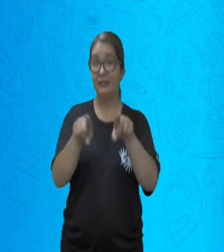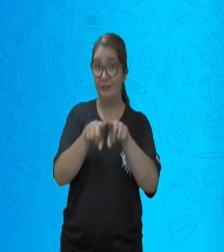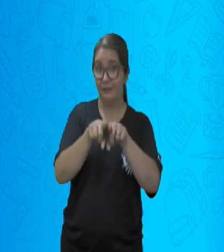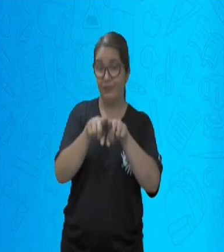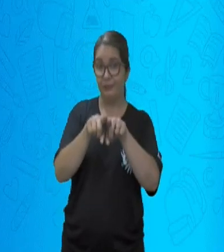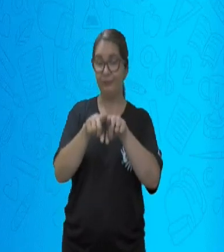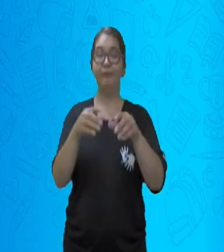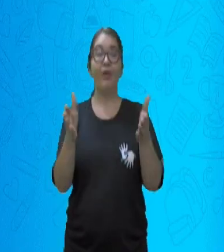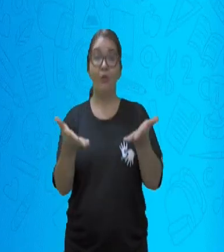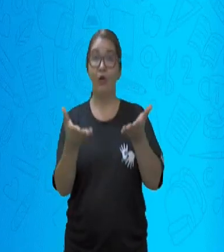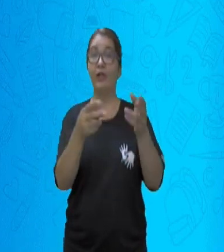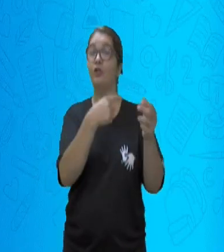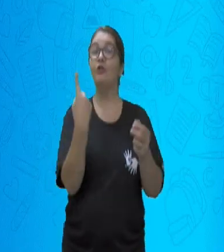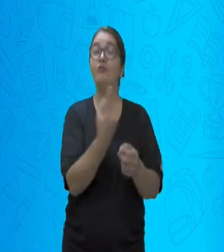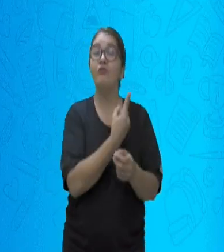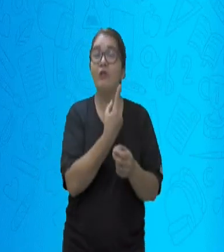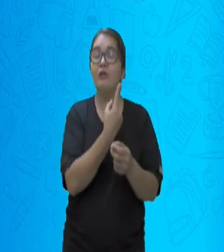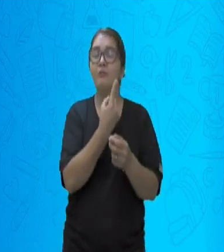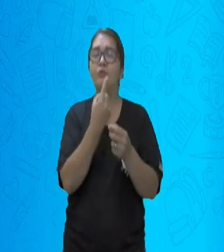usamos a matemática.